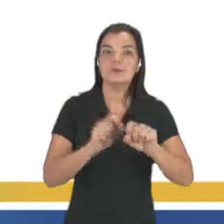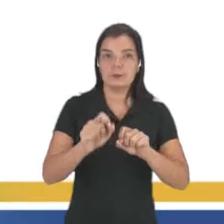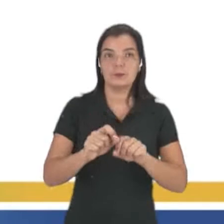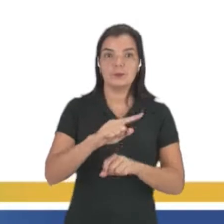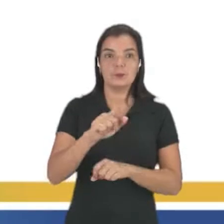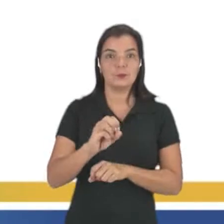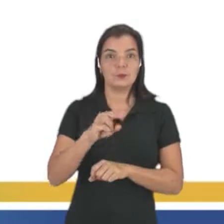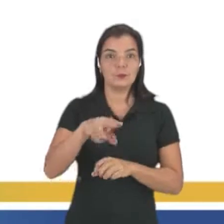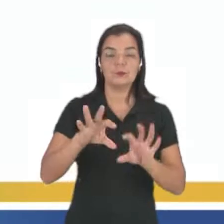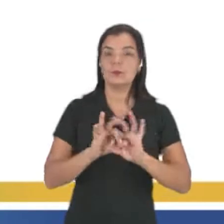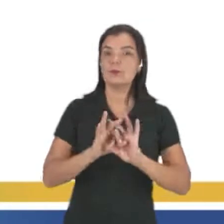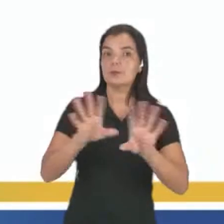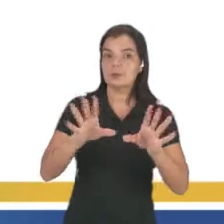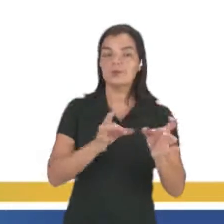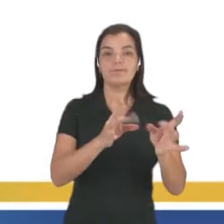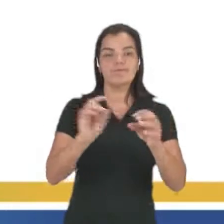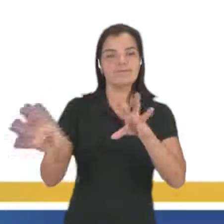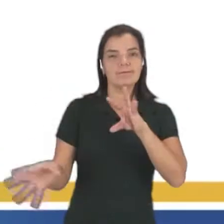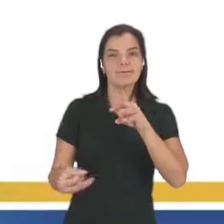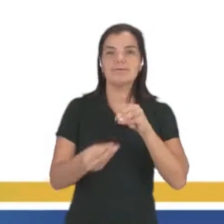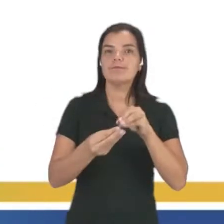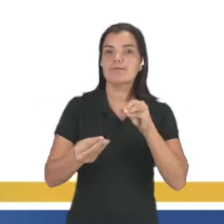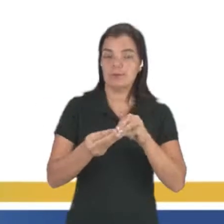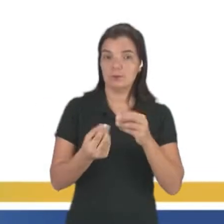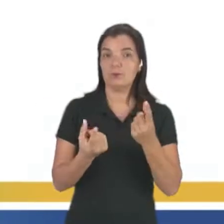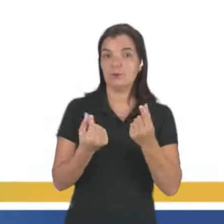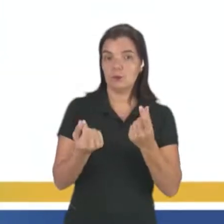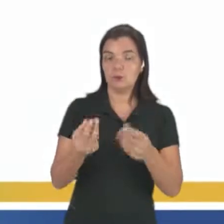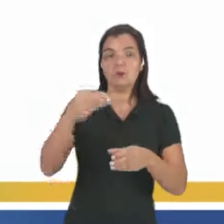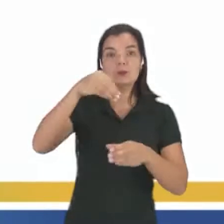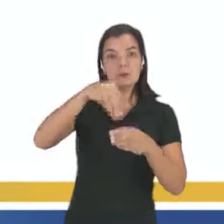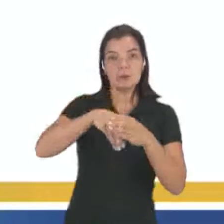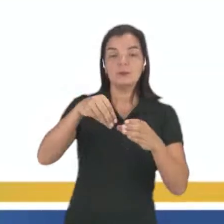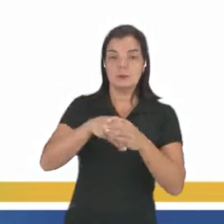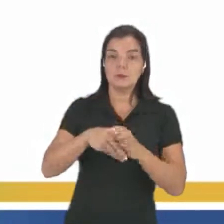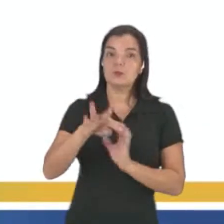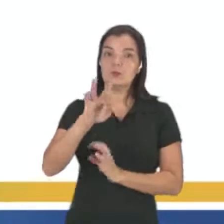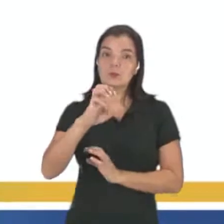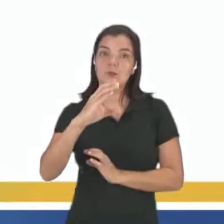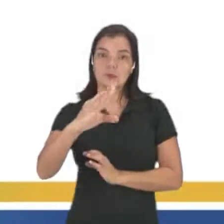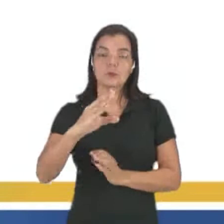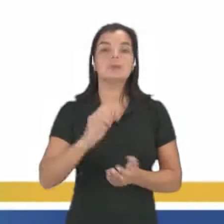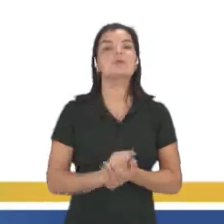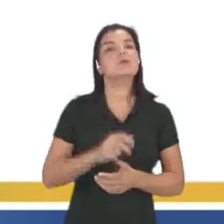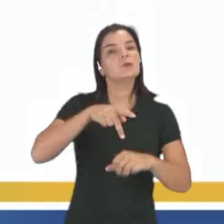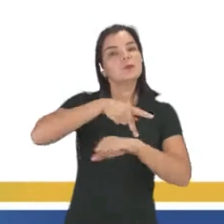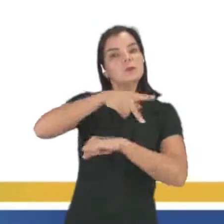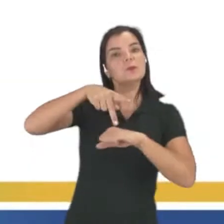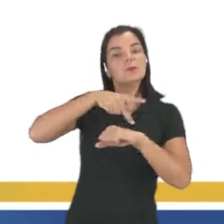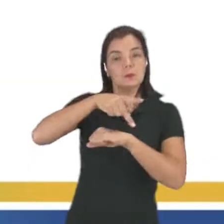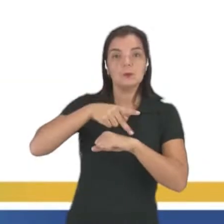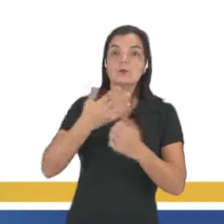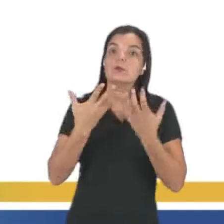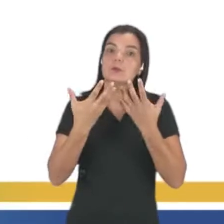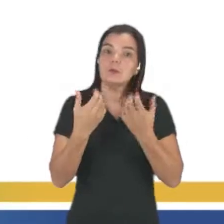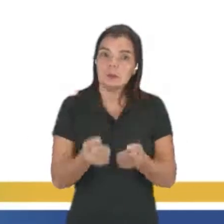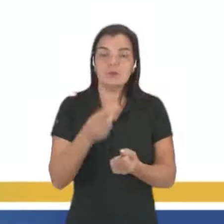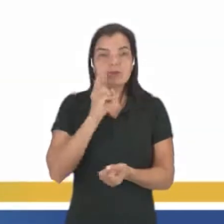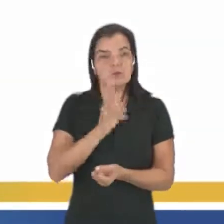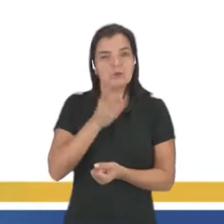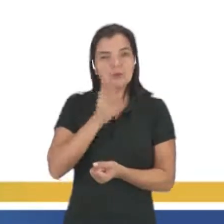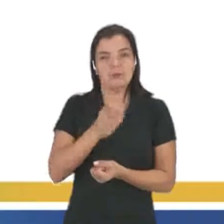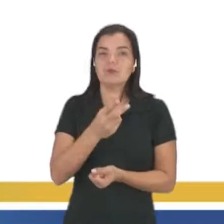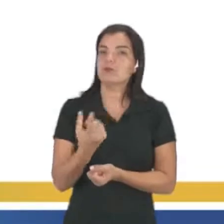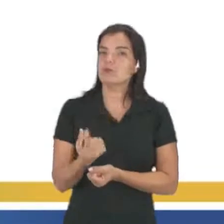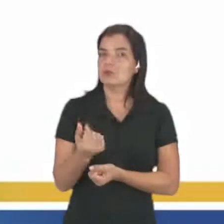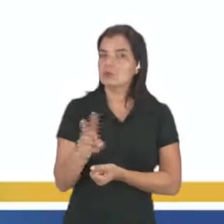Zona de Livre Comércio incrementada à Tarifa Externa Comum, o TEC, em que os países membros adotam as mesmas